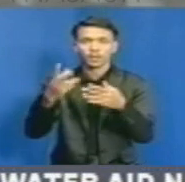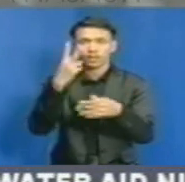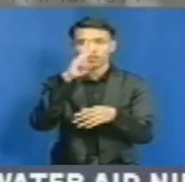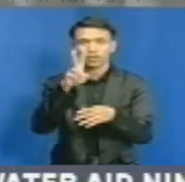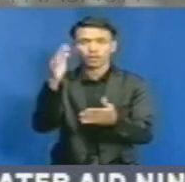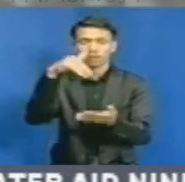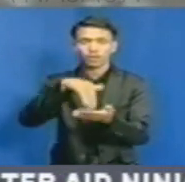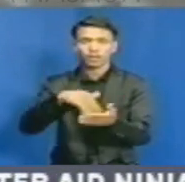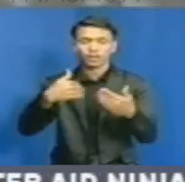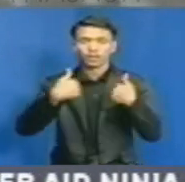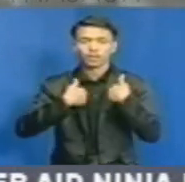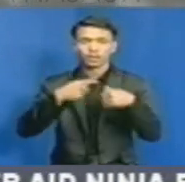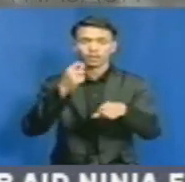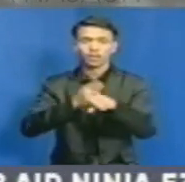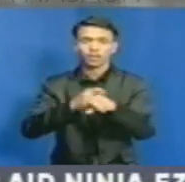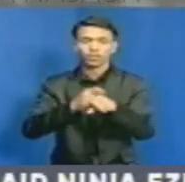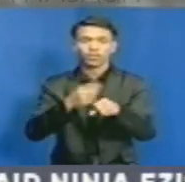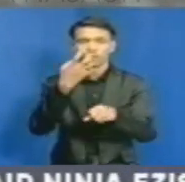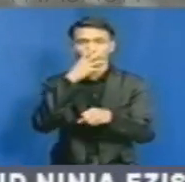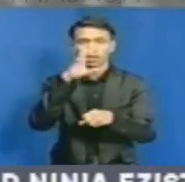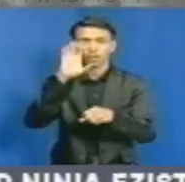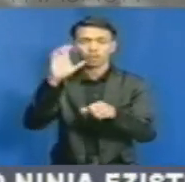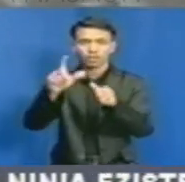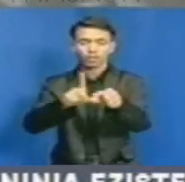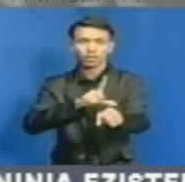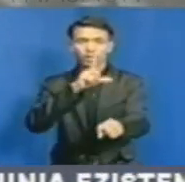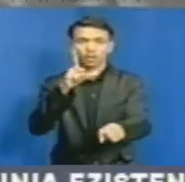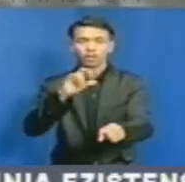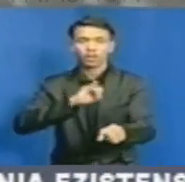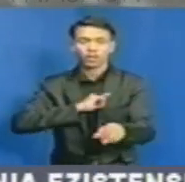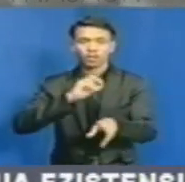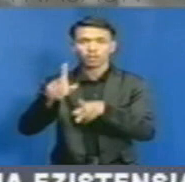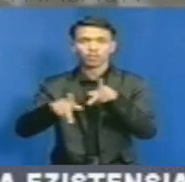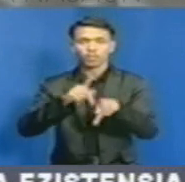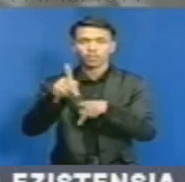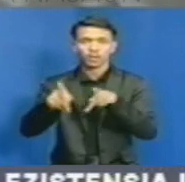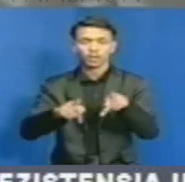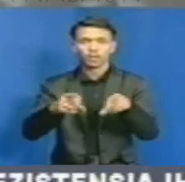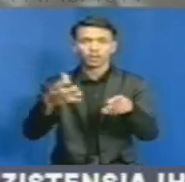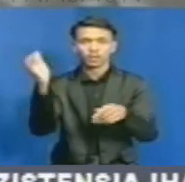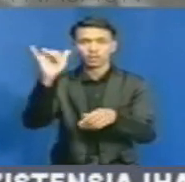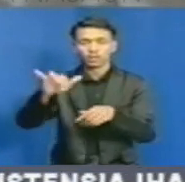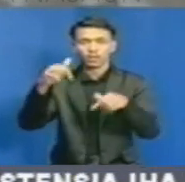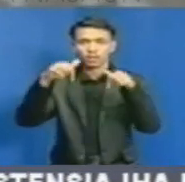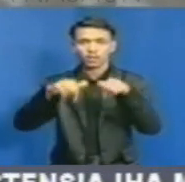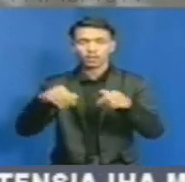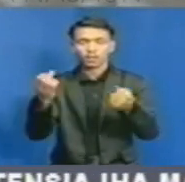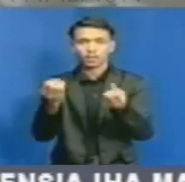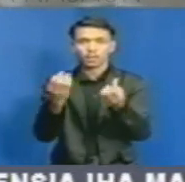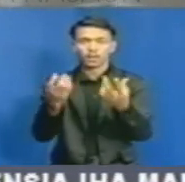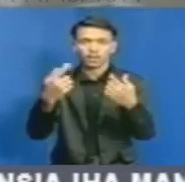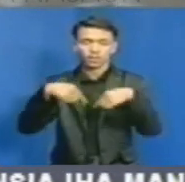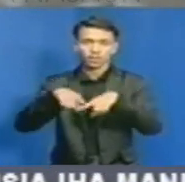o tempo que vai lorar, a comunidade, se a maioria tem que hacar o